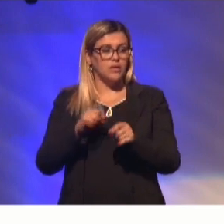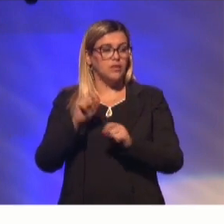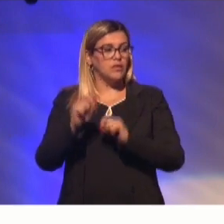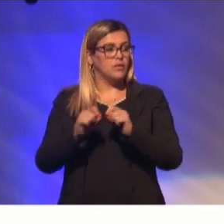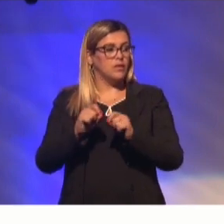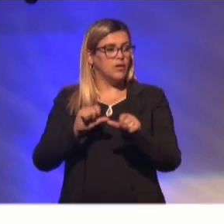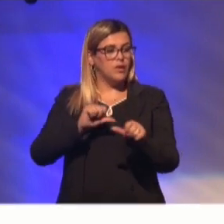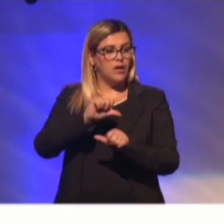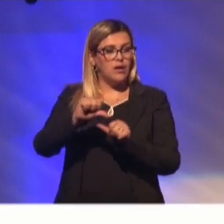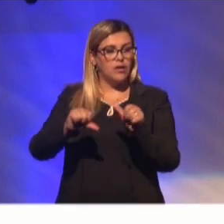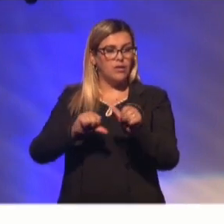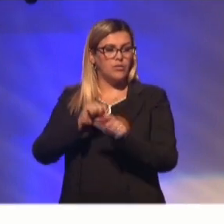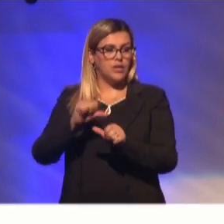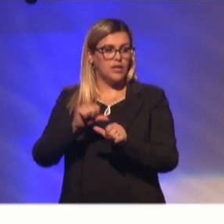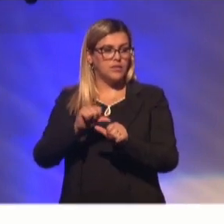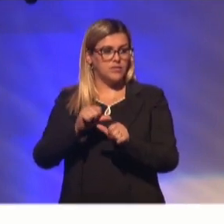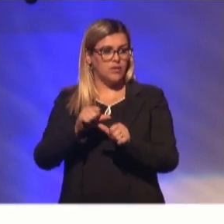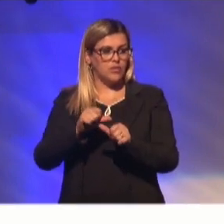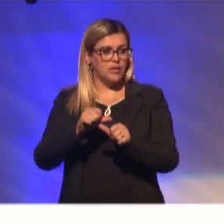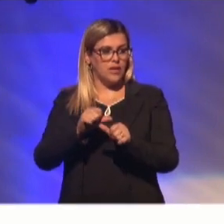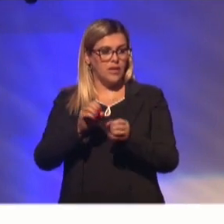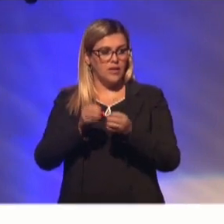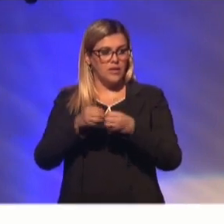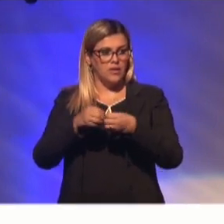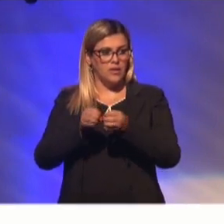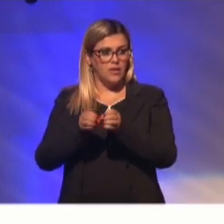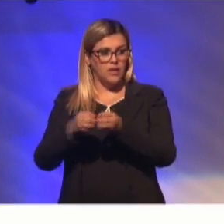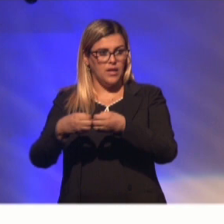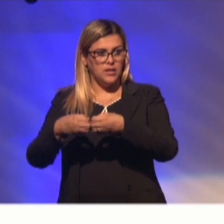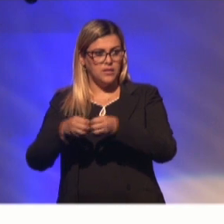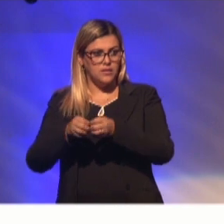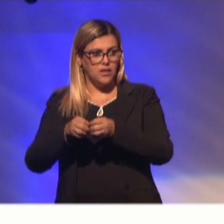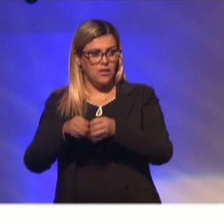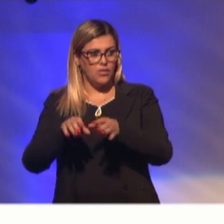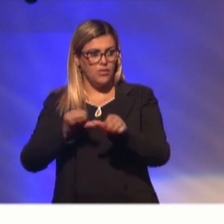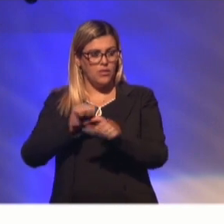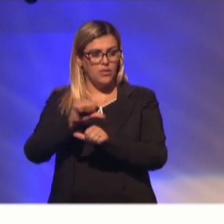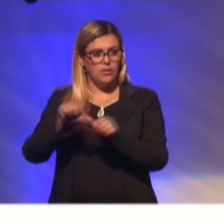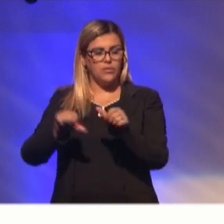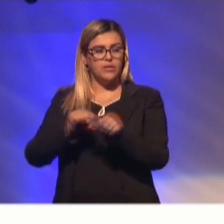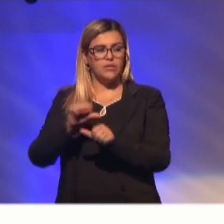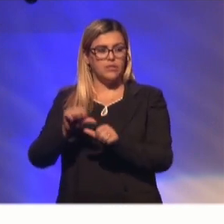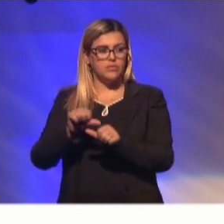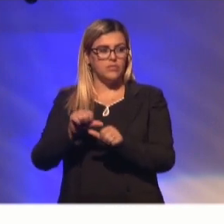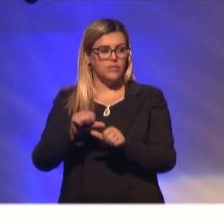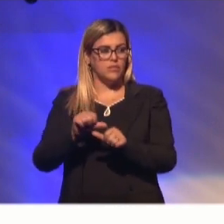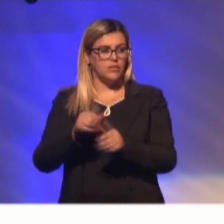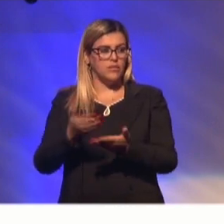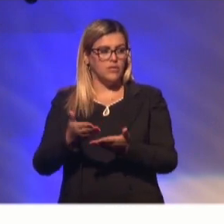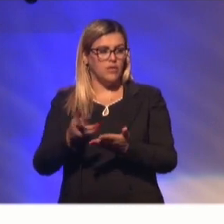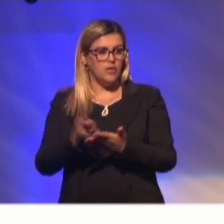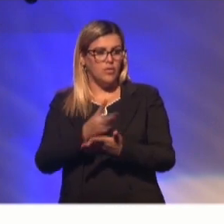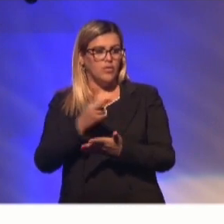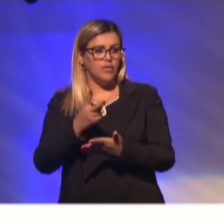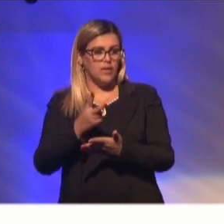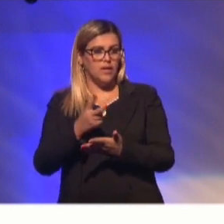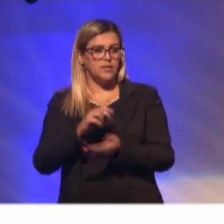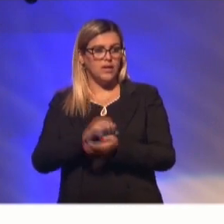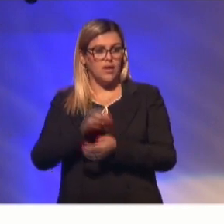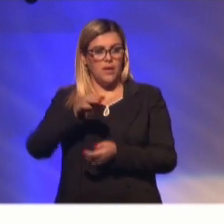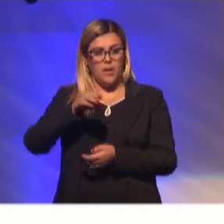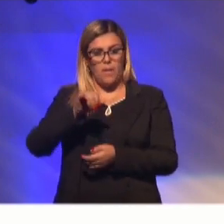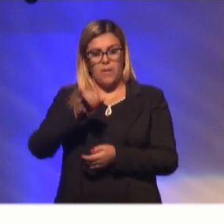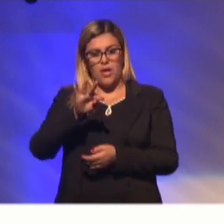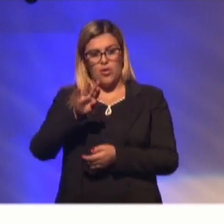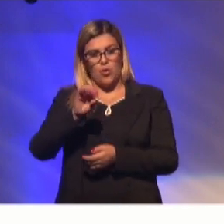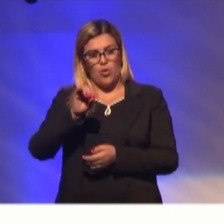começa na alteração da permeabilidade da membrana celular. Com a alteração, ocorre a alteração da mitocôndria